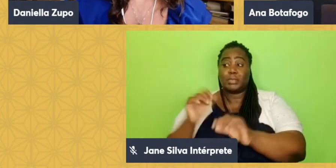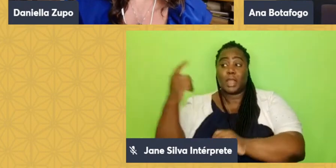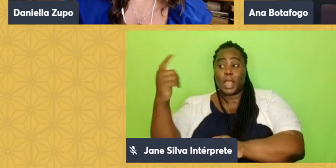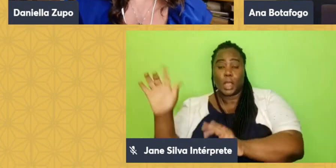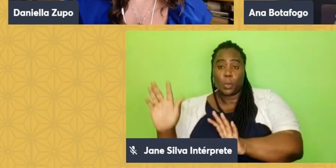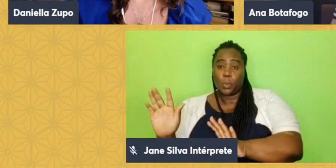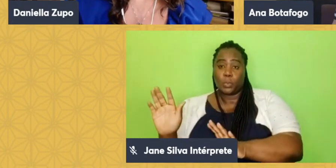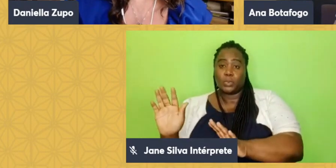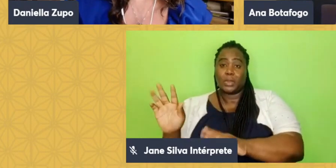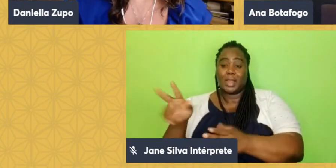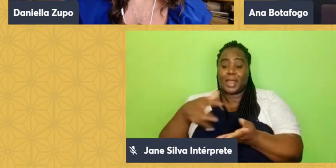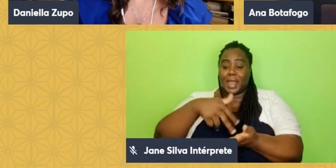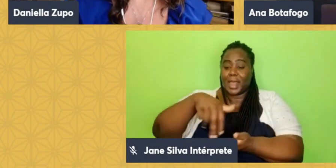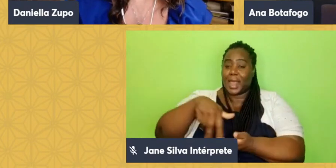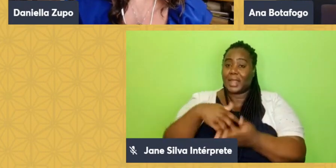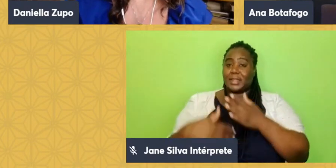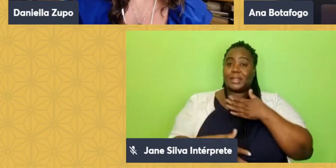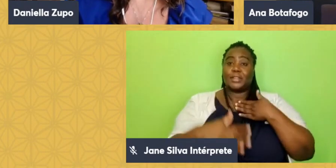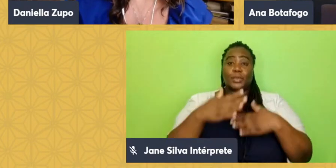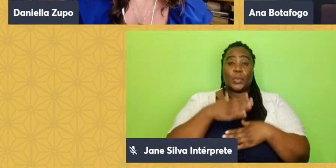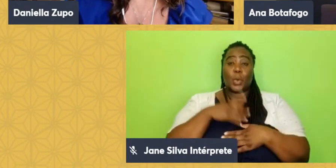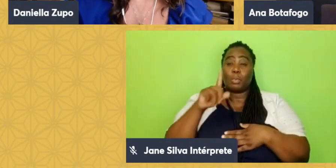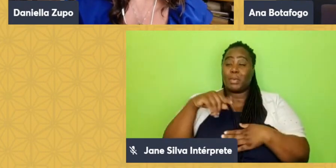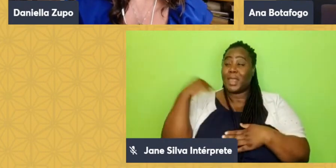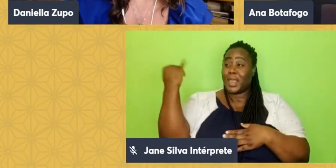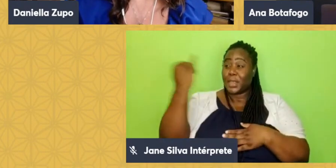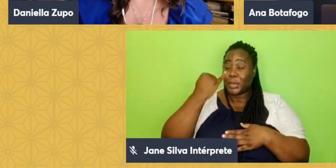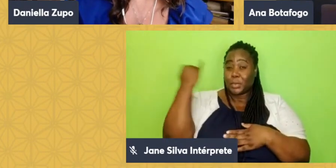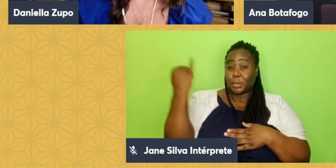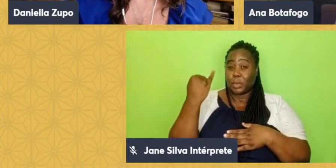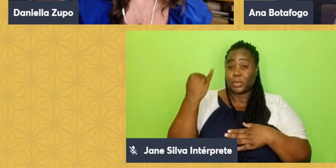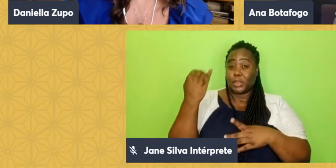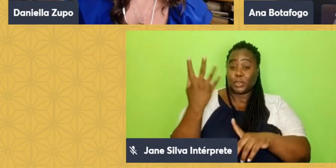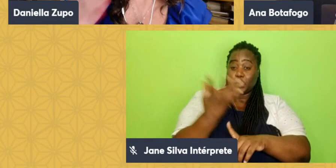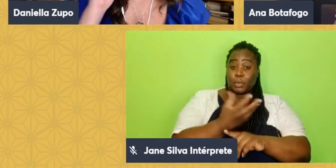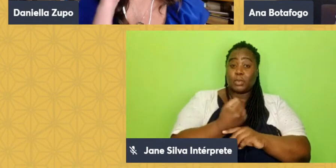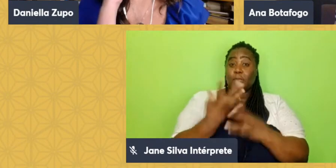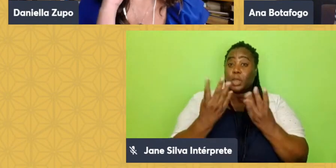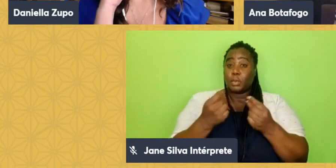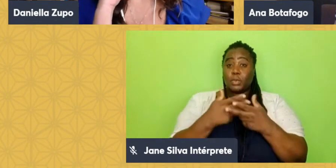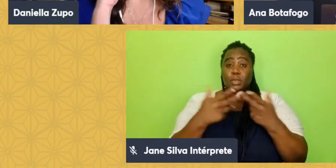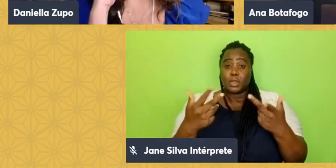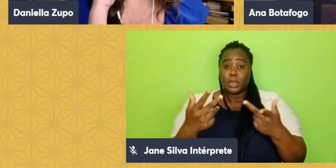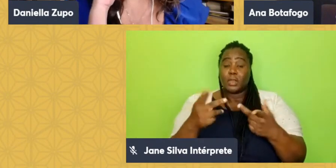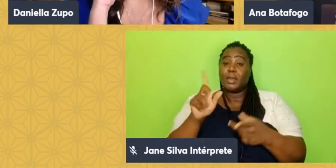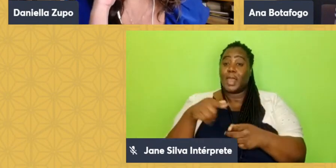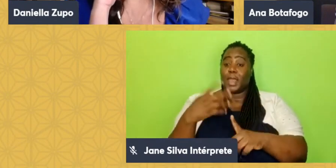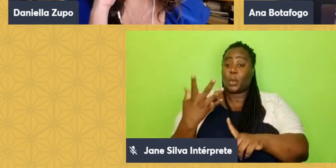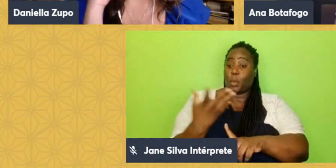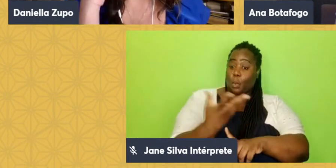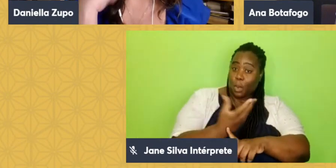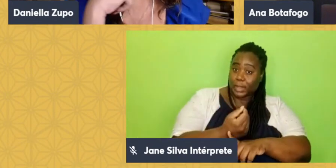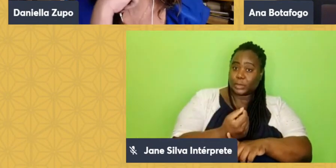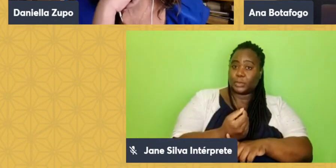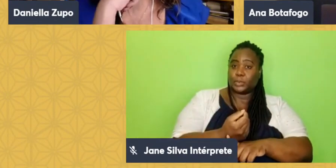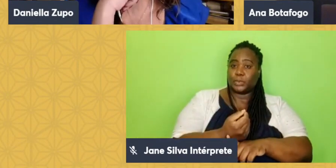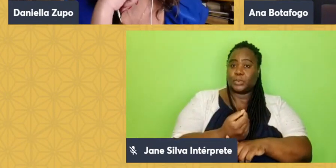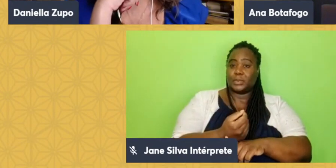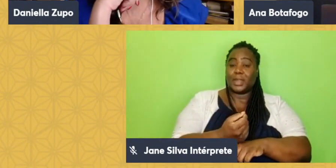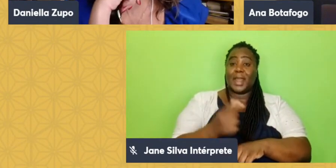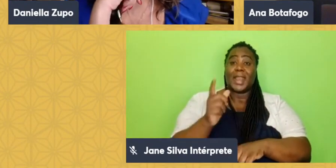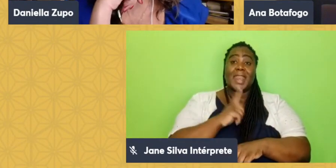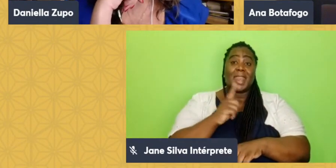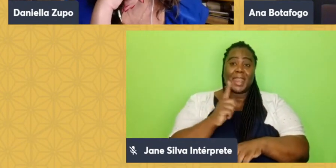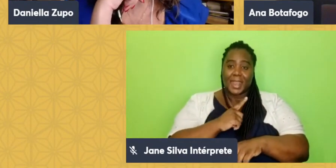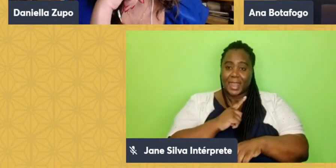do ator a dança e o corpo importantíssimo para o ator e muitas vezes esse ator nem